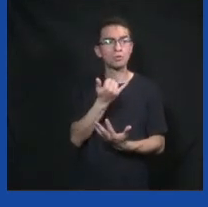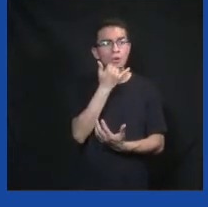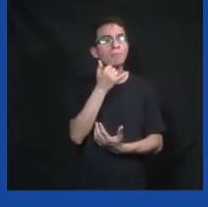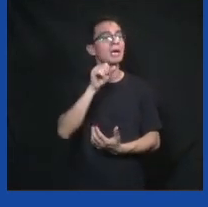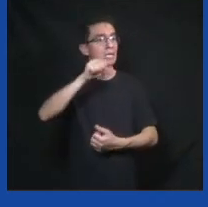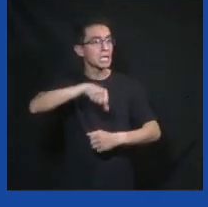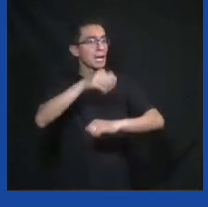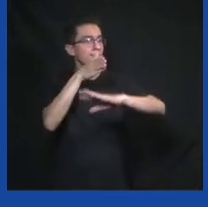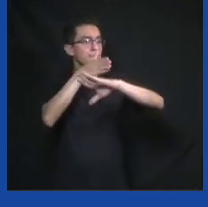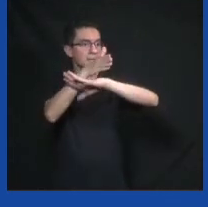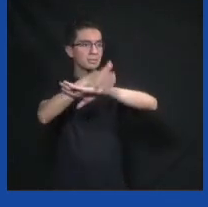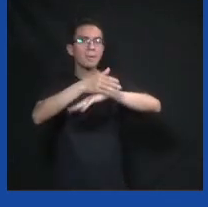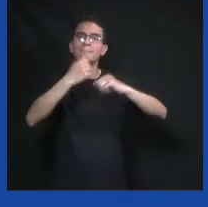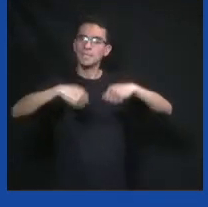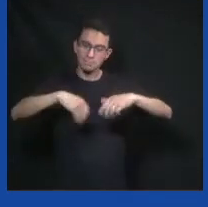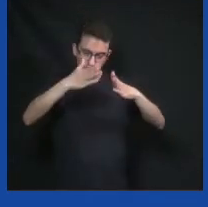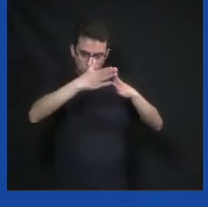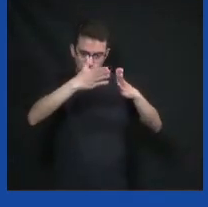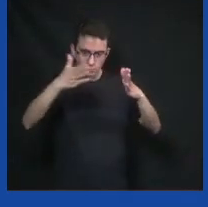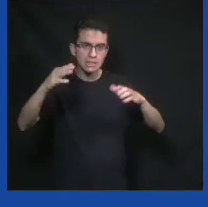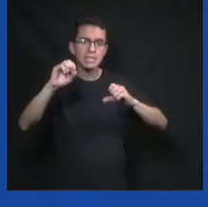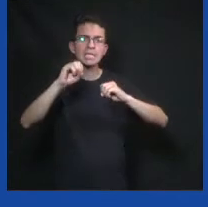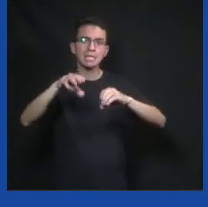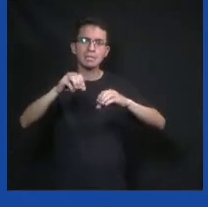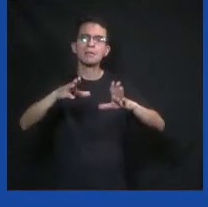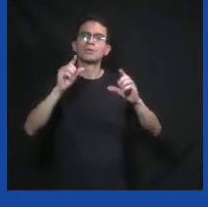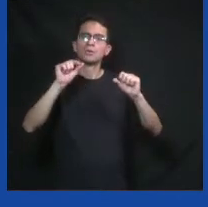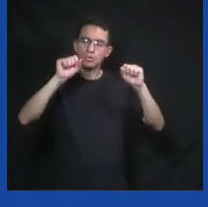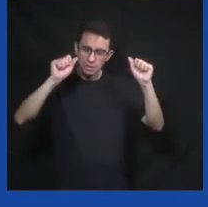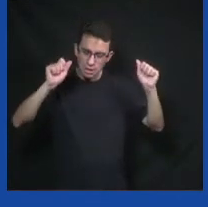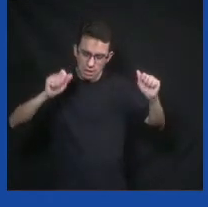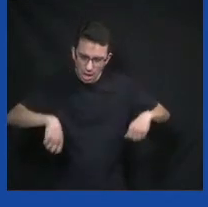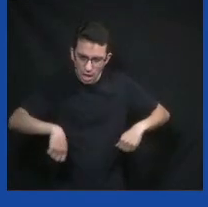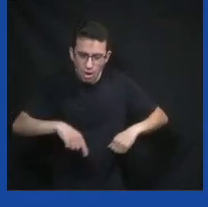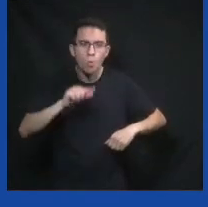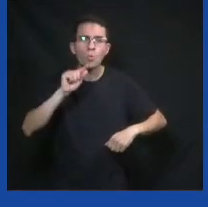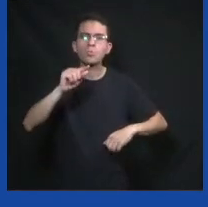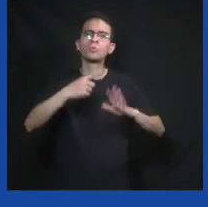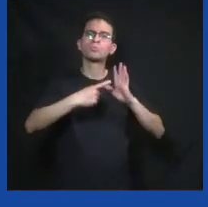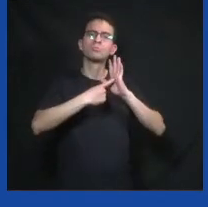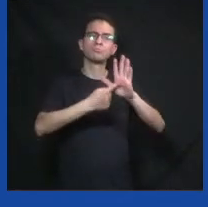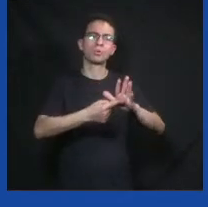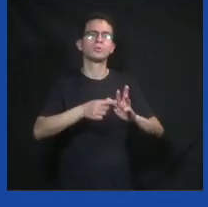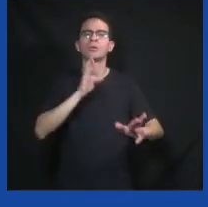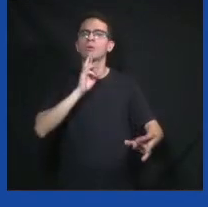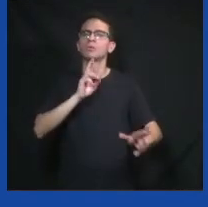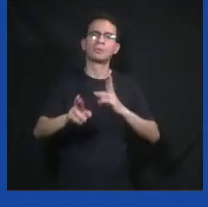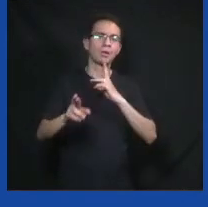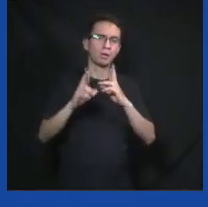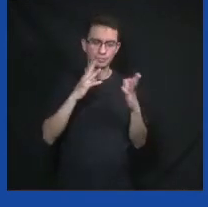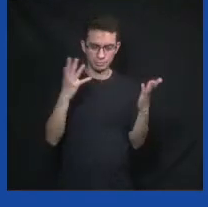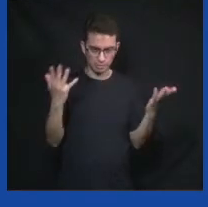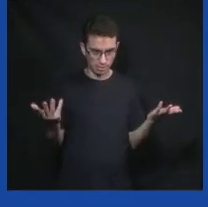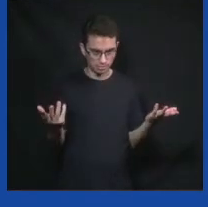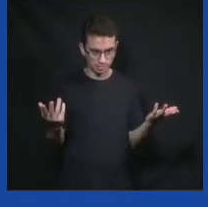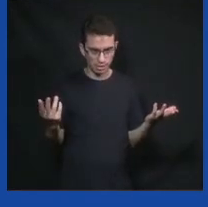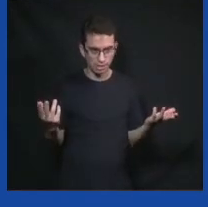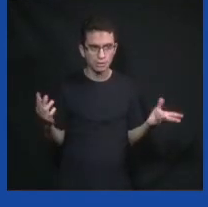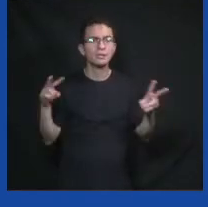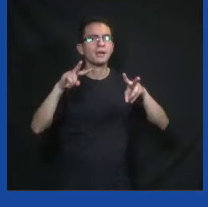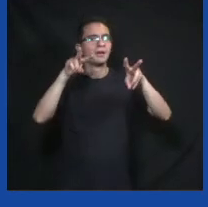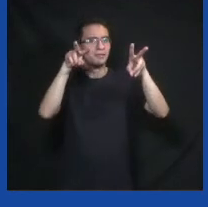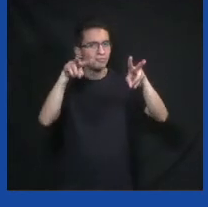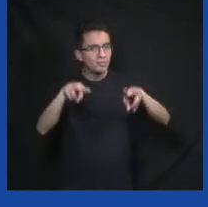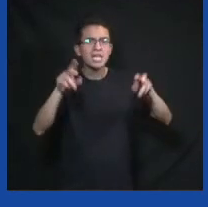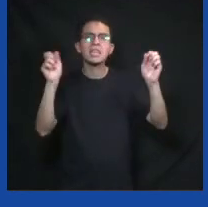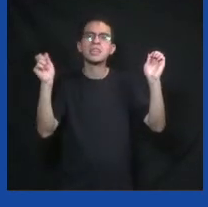resultado. Tem que ser processos de educação participativa que mostrem, que deem resultado. Que o cara veja ali que o esgoto, né,